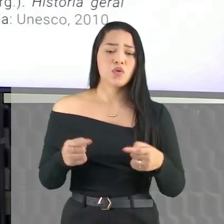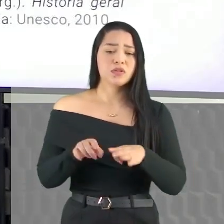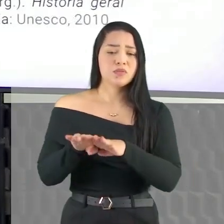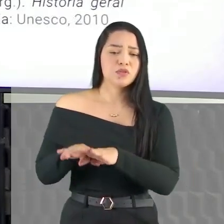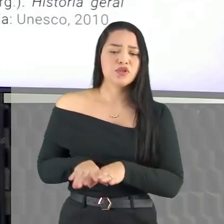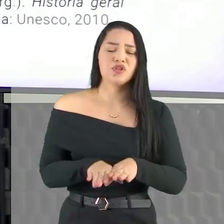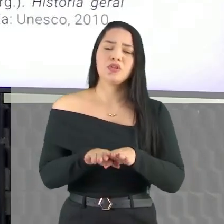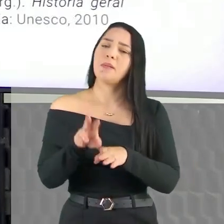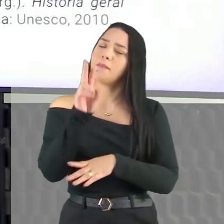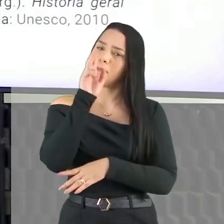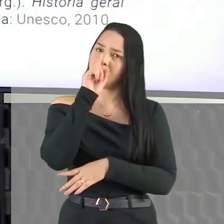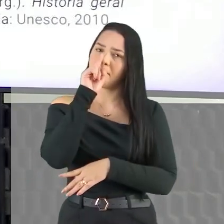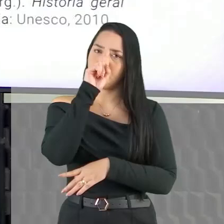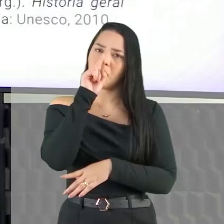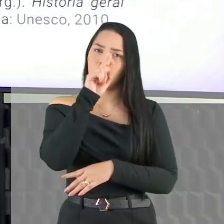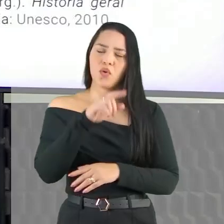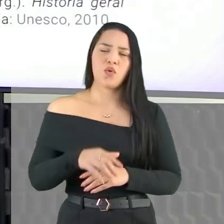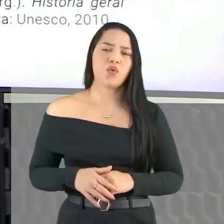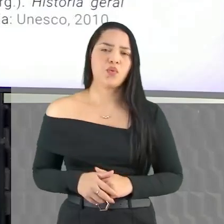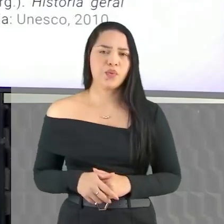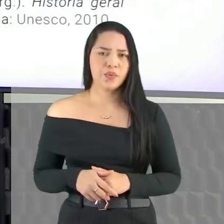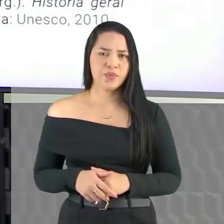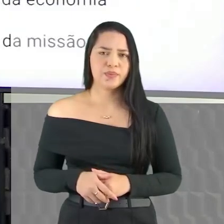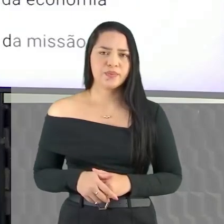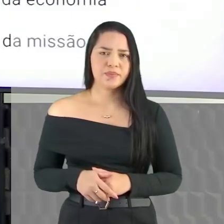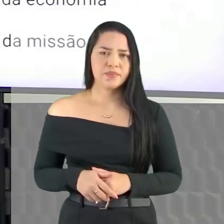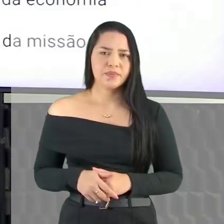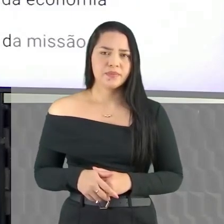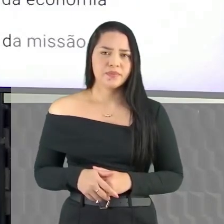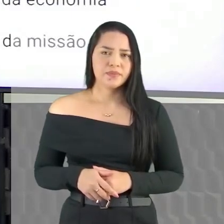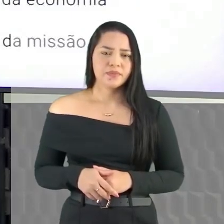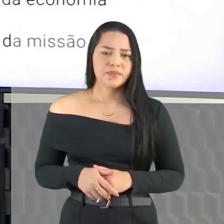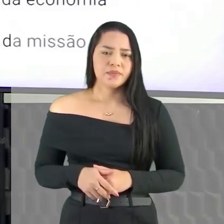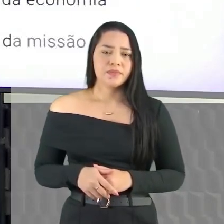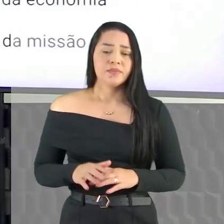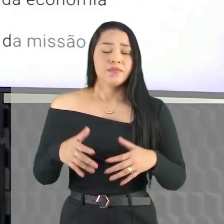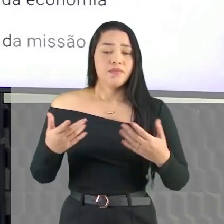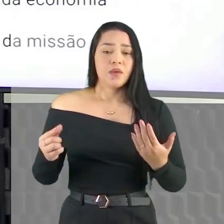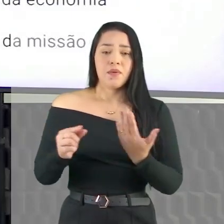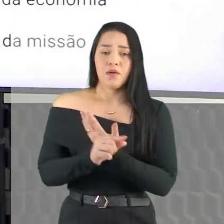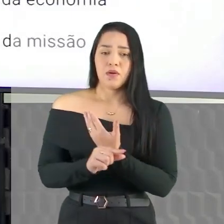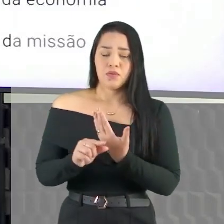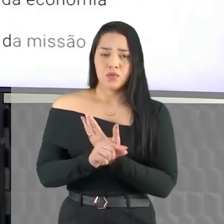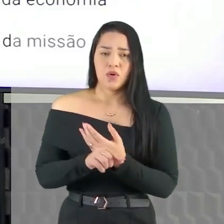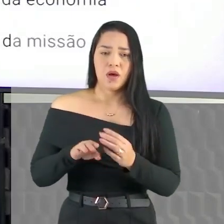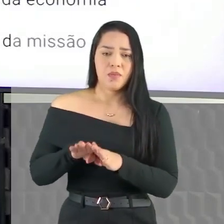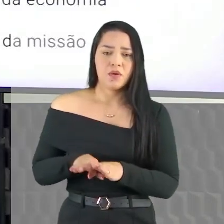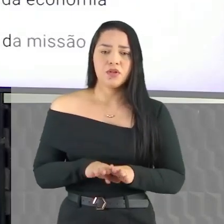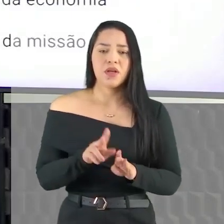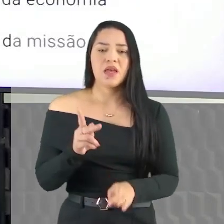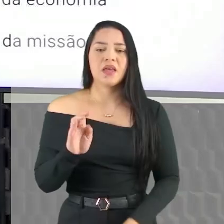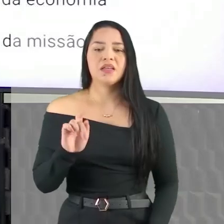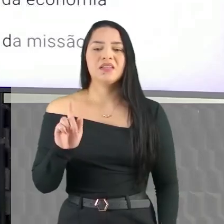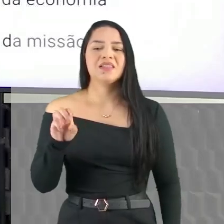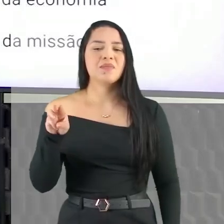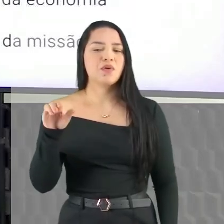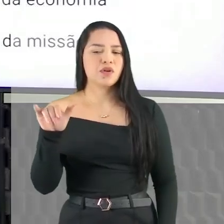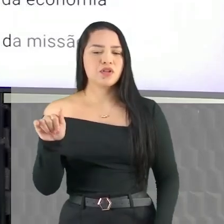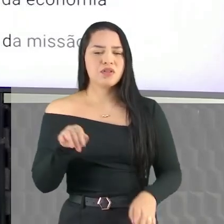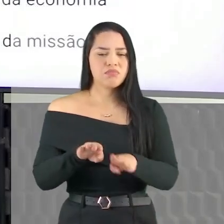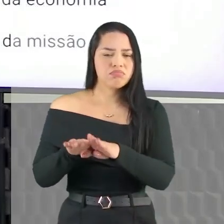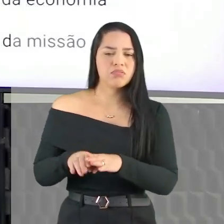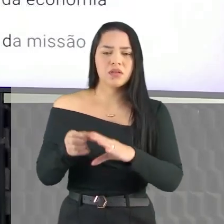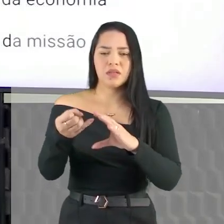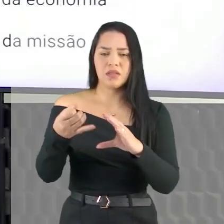de hegemonia ainda mais perigosa. Para o autor, a forma de hegemonia é uma de